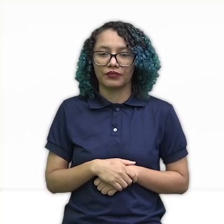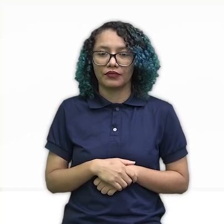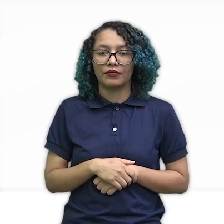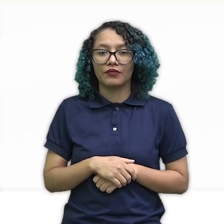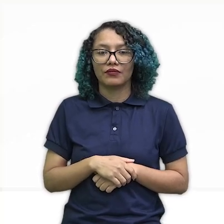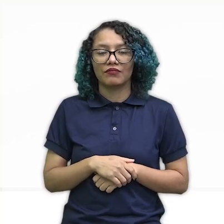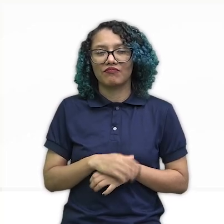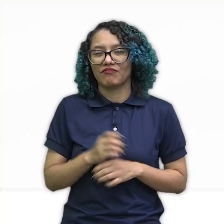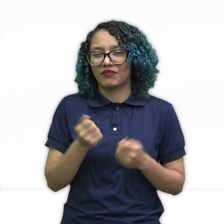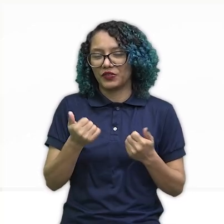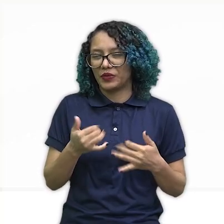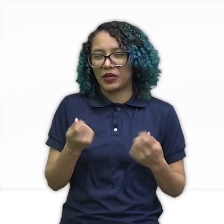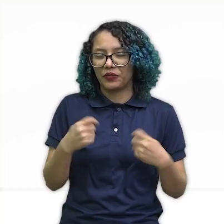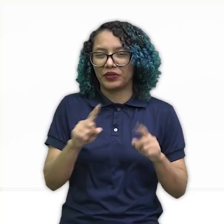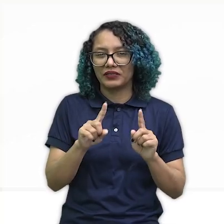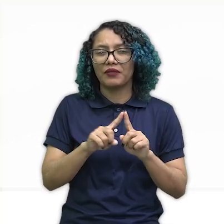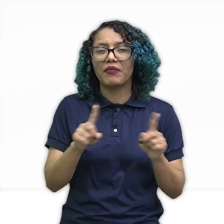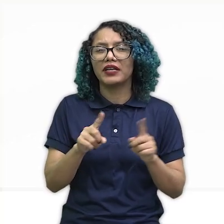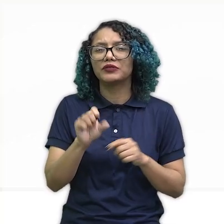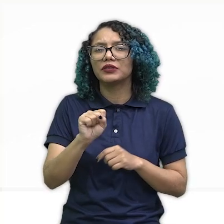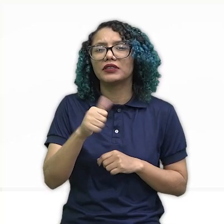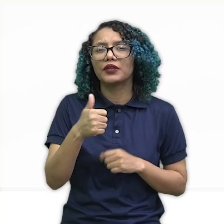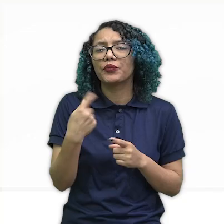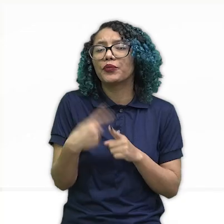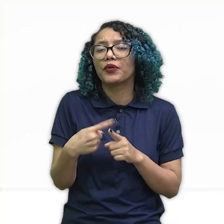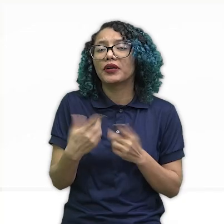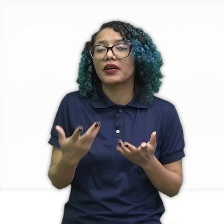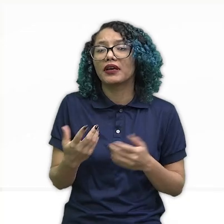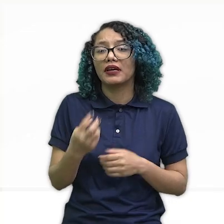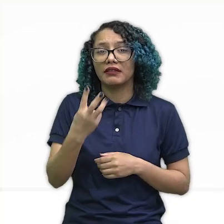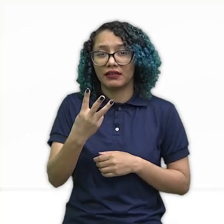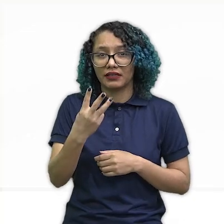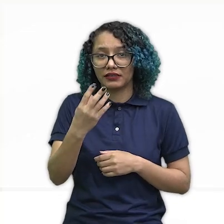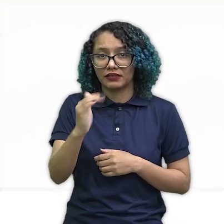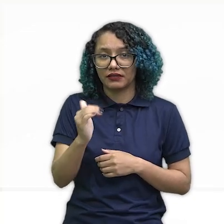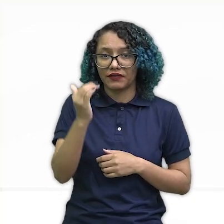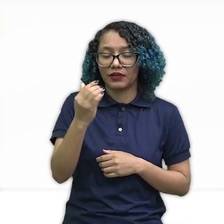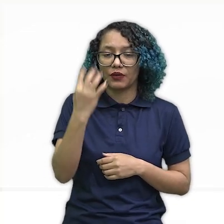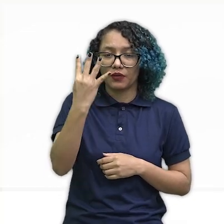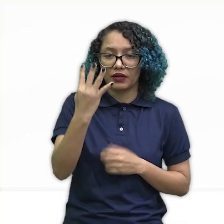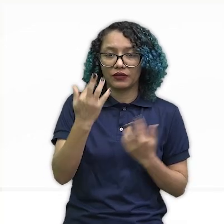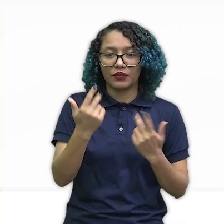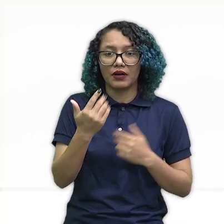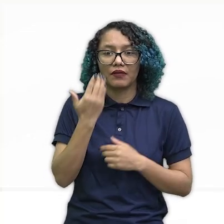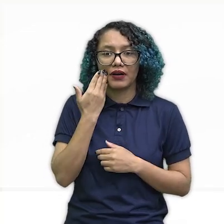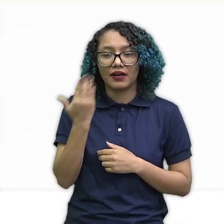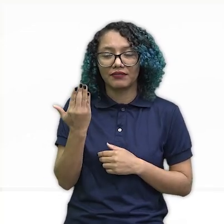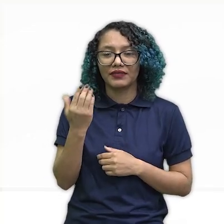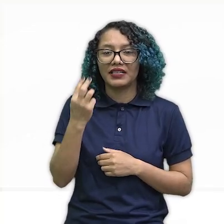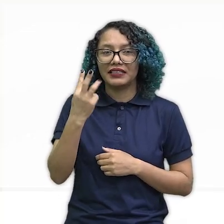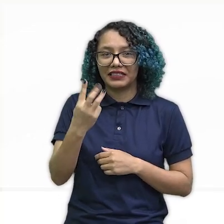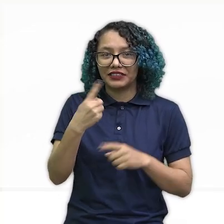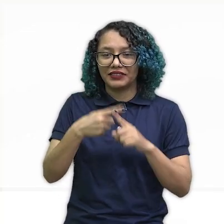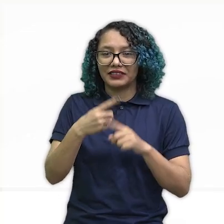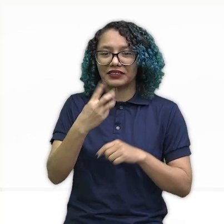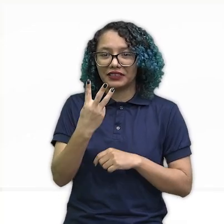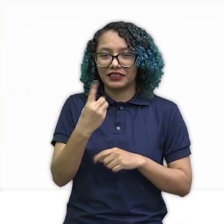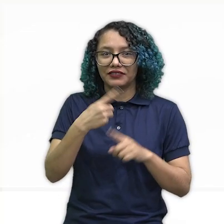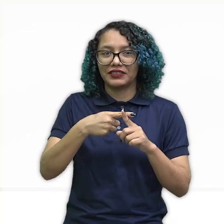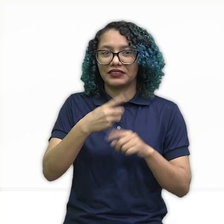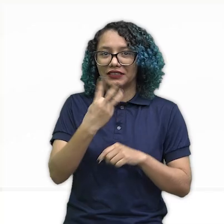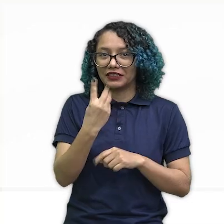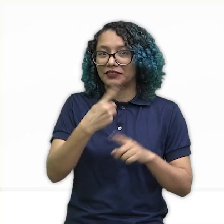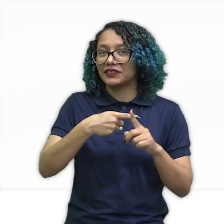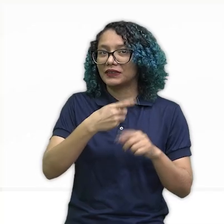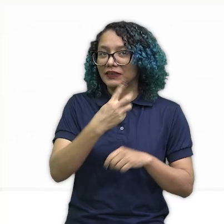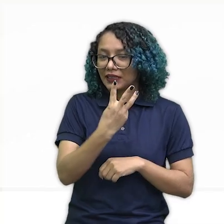vou explicar assim mesmo. Por que é 81? Porque 3 elevado à quarta é igual a 3 vezes 3 vezes 3